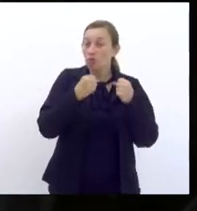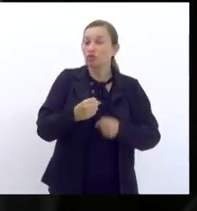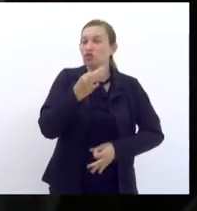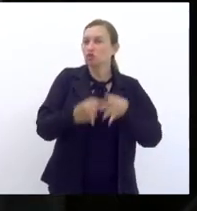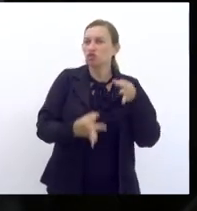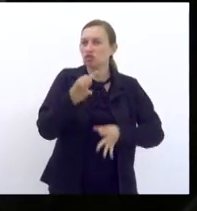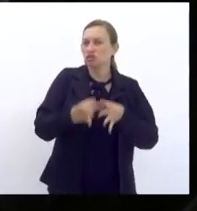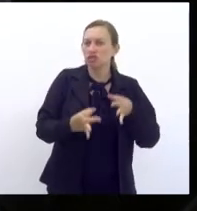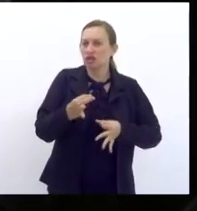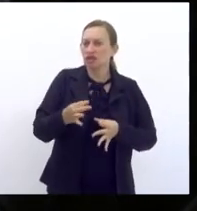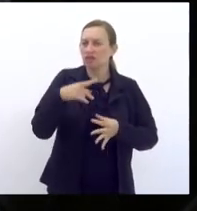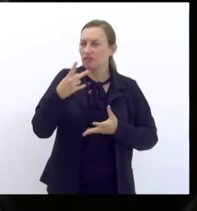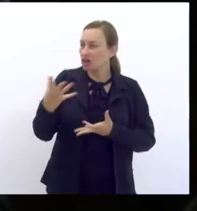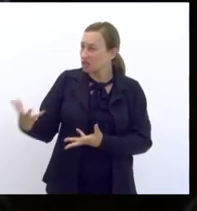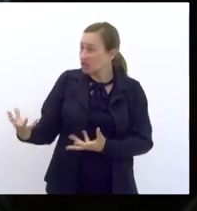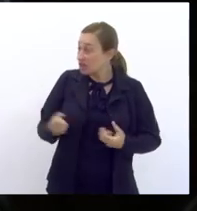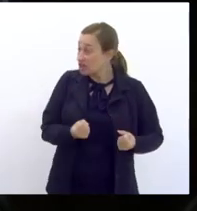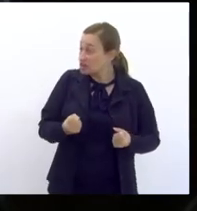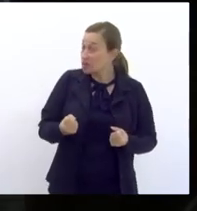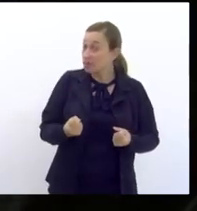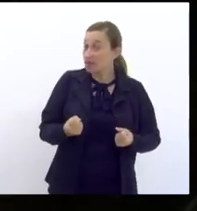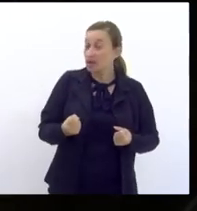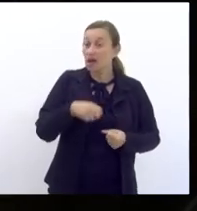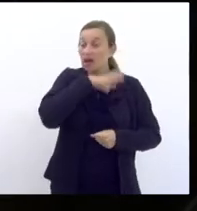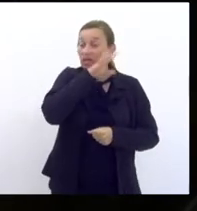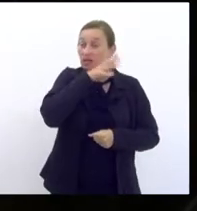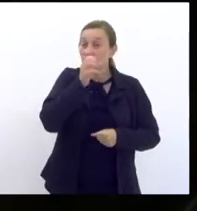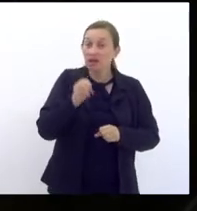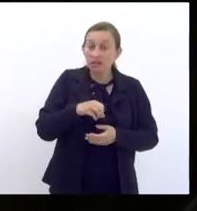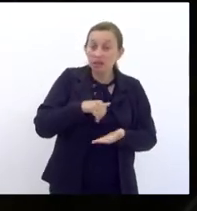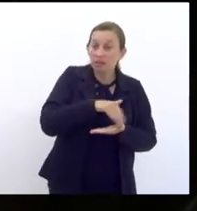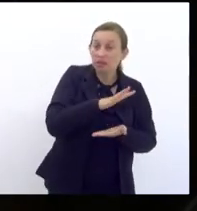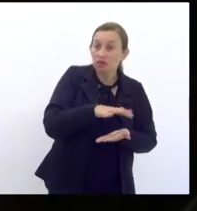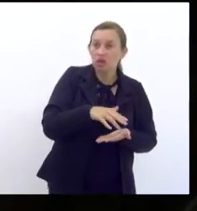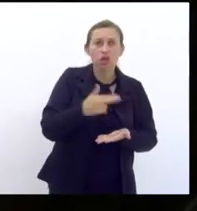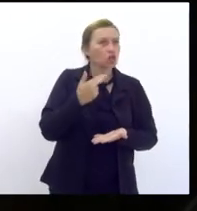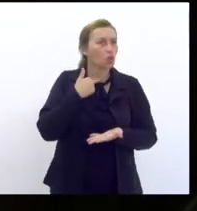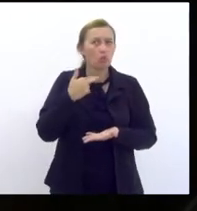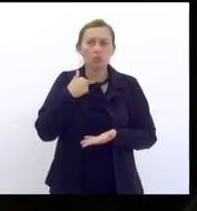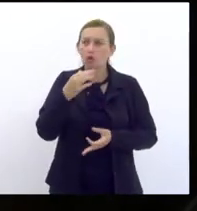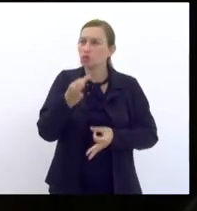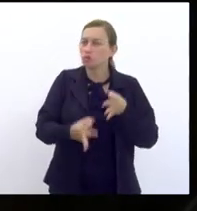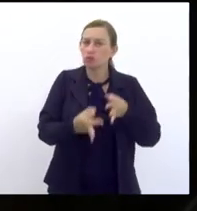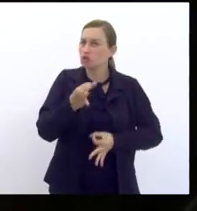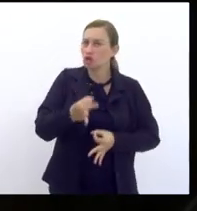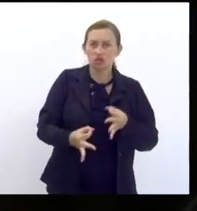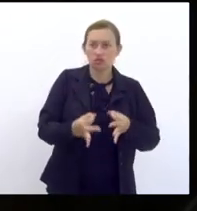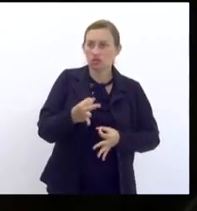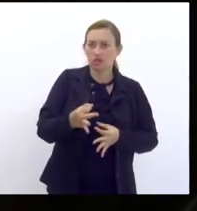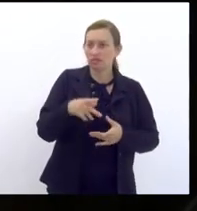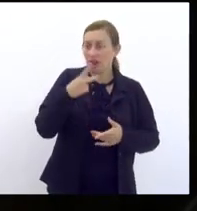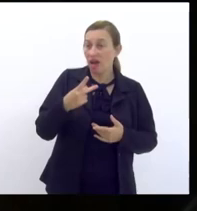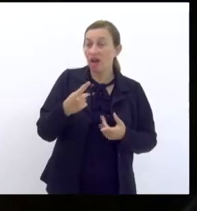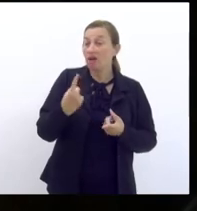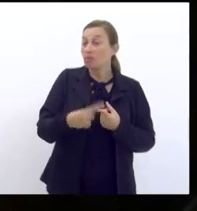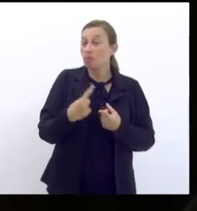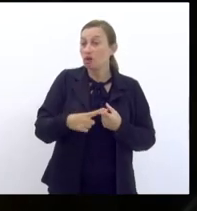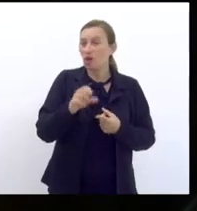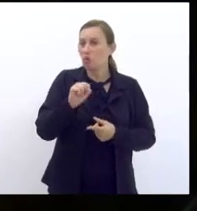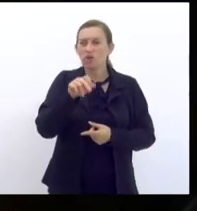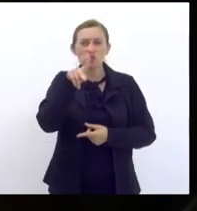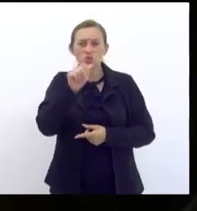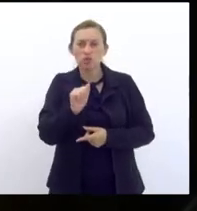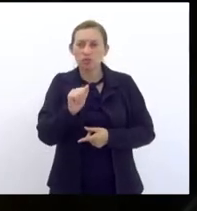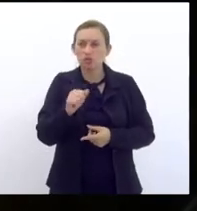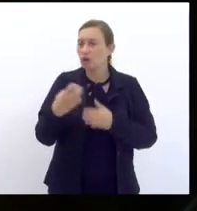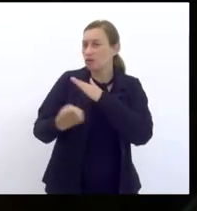que ela sorri pra receba animais abandonados e não pode poder judiciário dizer isso se equivoca o poder judiciário porque a suipa não é uma empresa